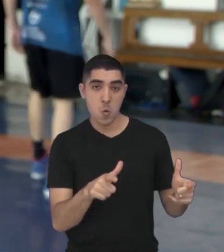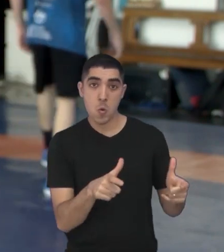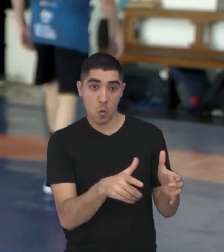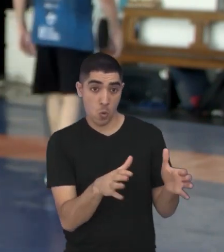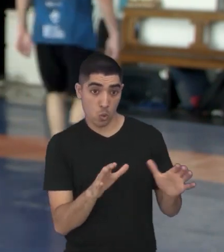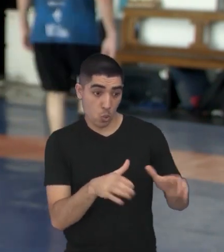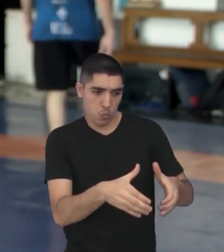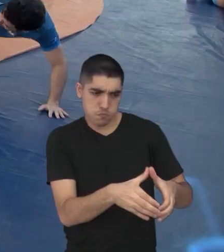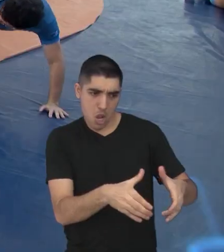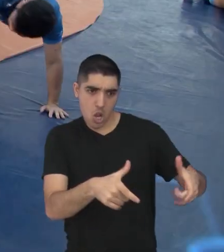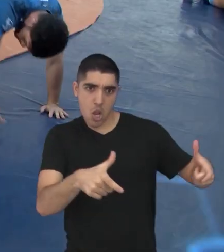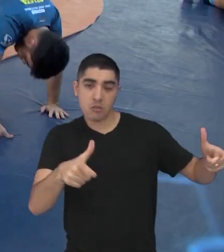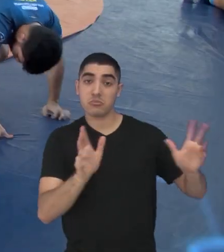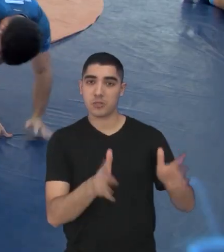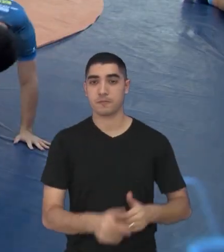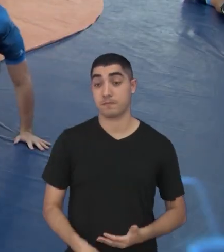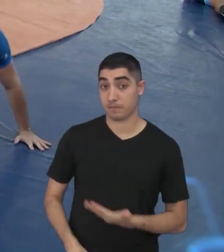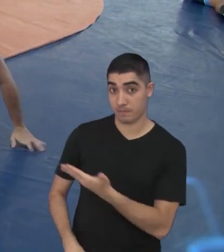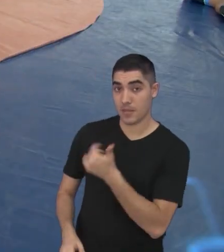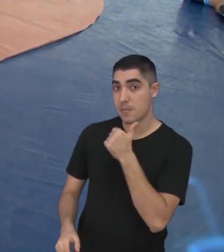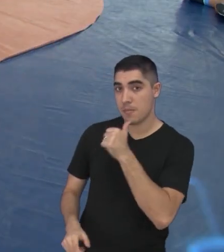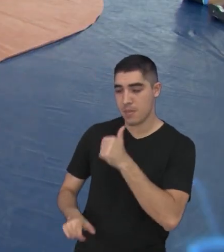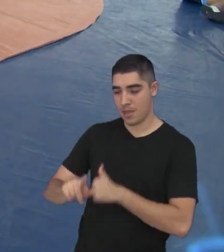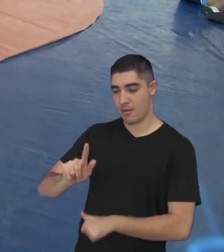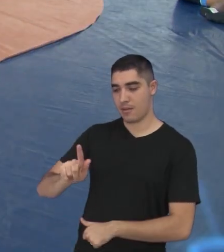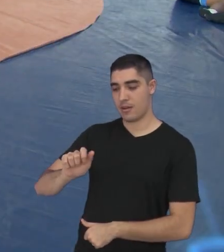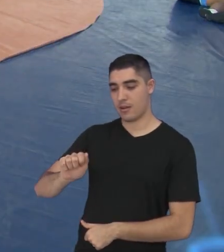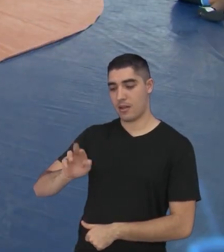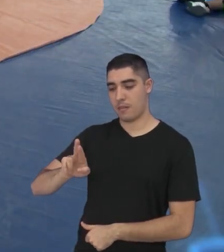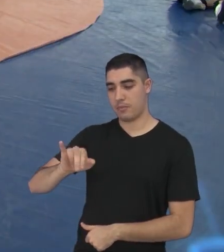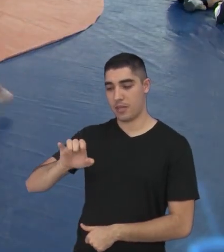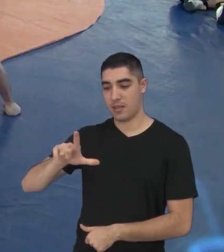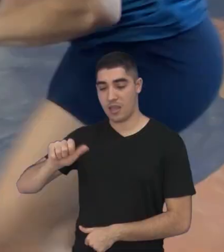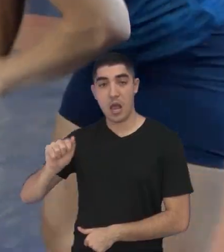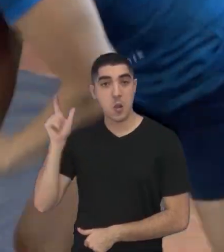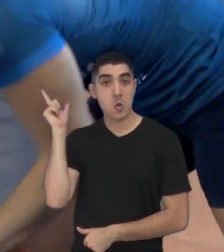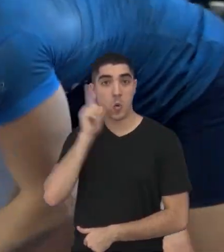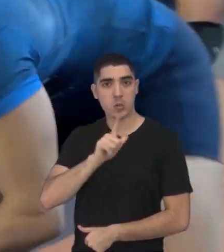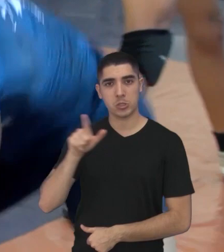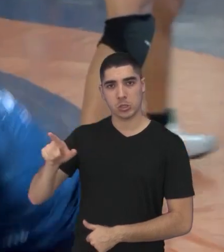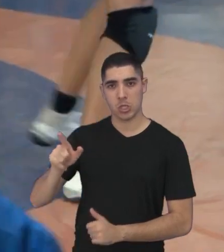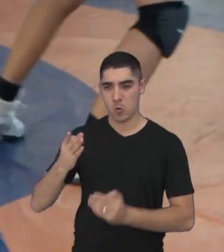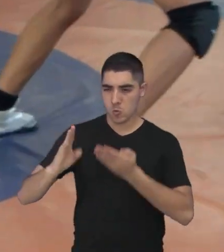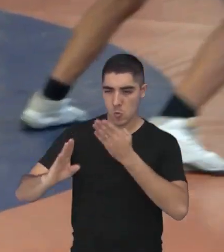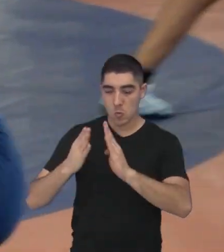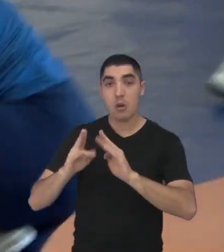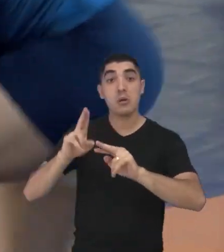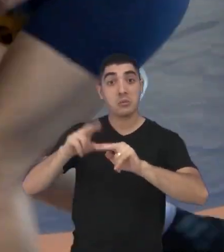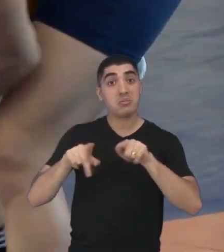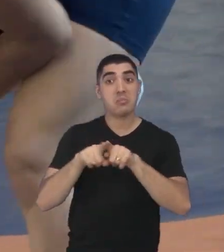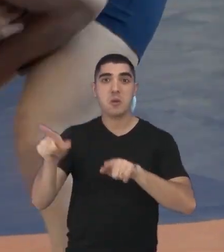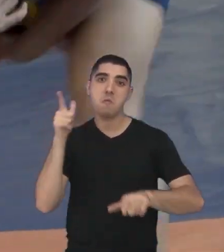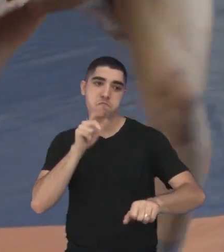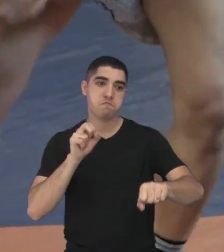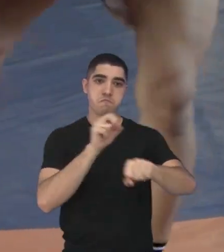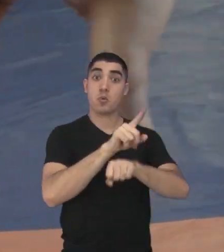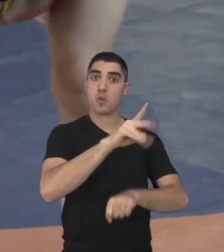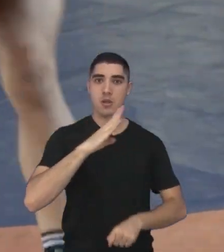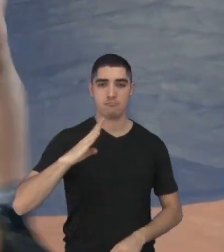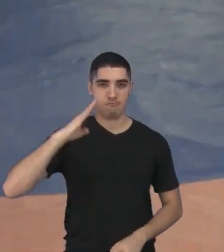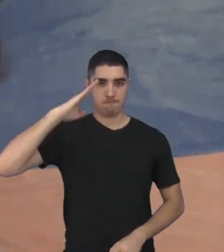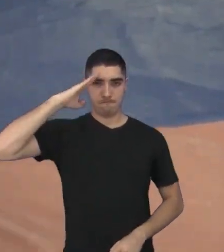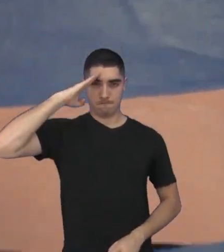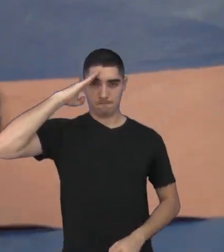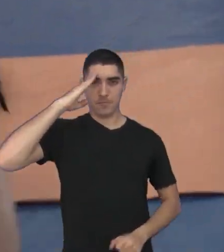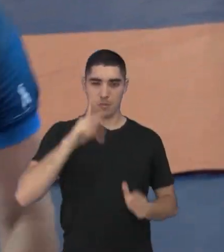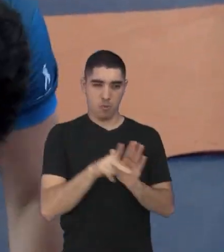Campos, a equipe que mais cresce. Já a Gabriela também tem várias conquistas e entrou para a Marinha graças à luta. O treinamento é diário e